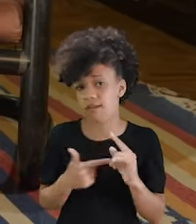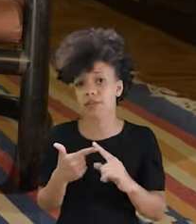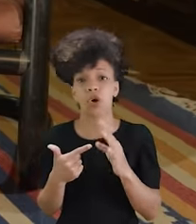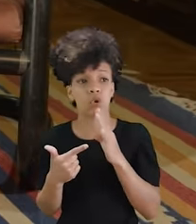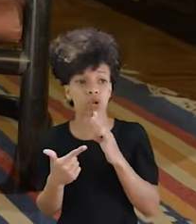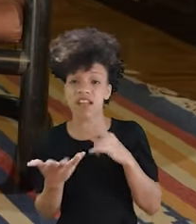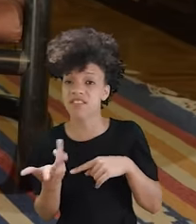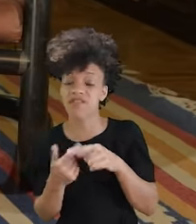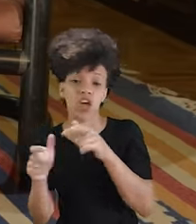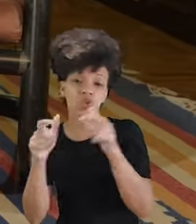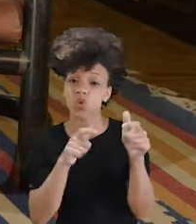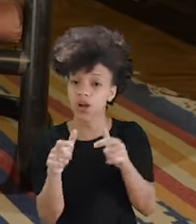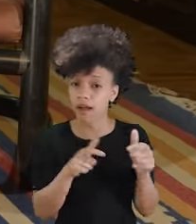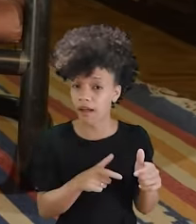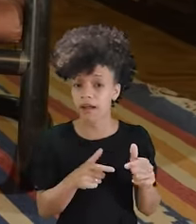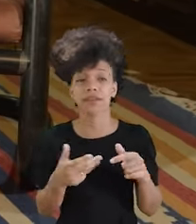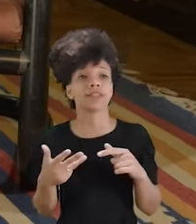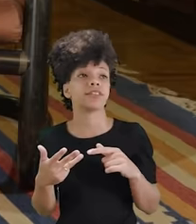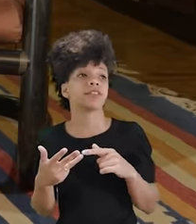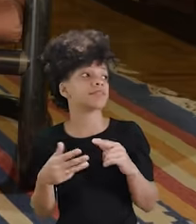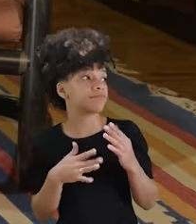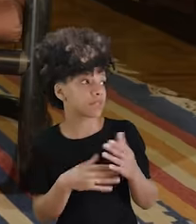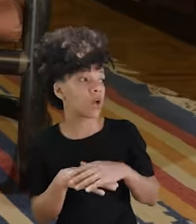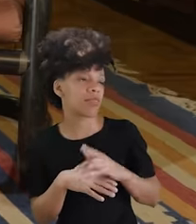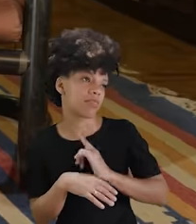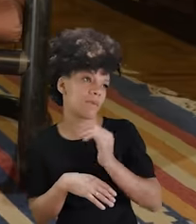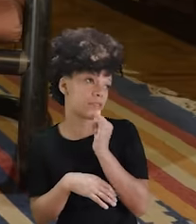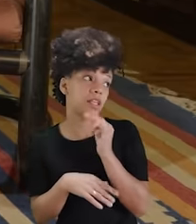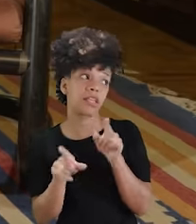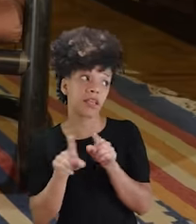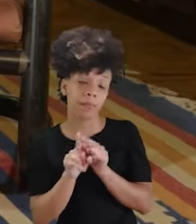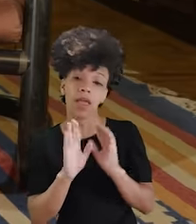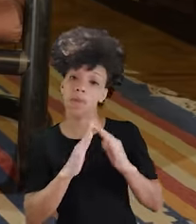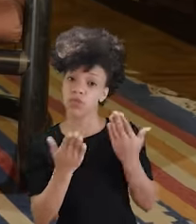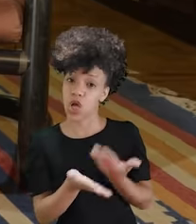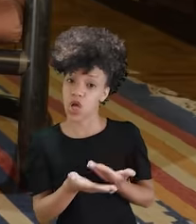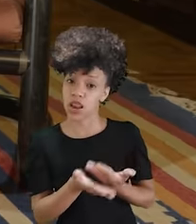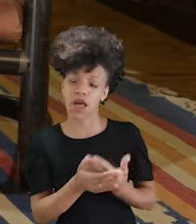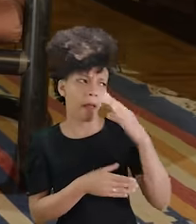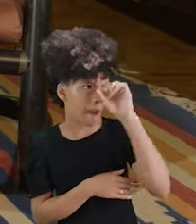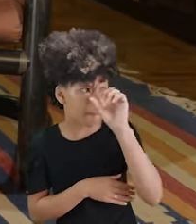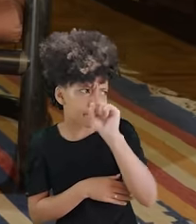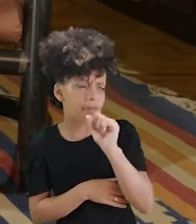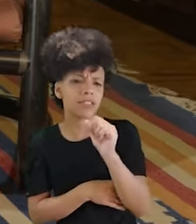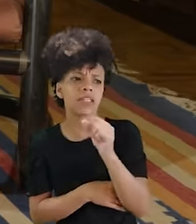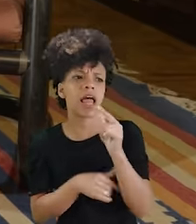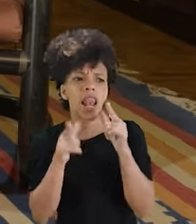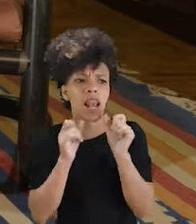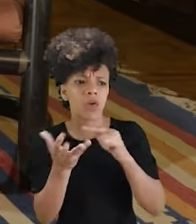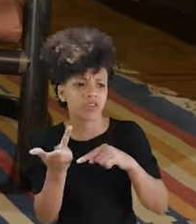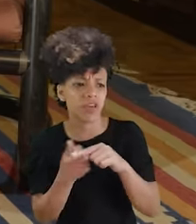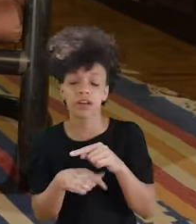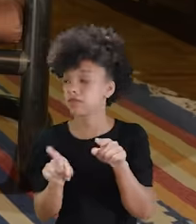só foi de graça conhece vários lugares né então você tem aí fora que é uma escola não é um homem sem